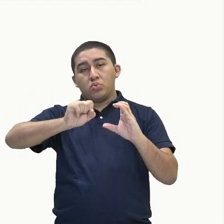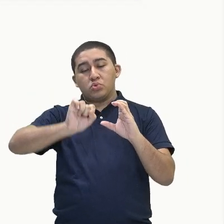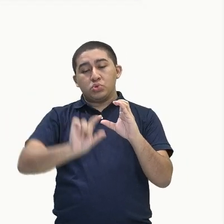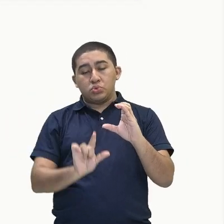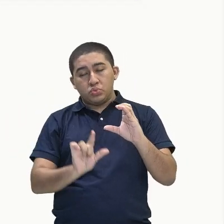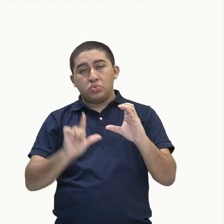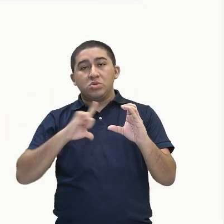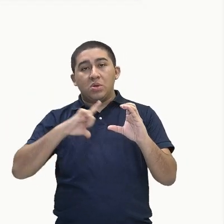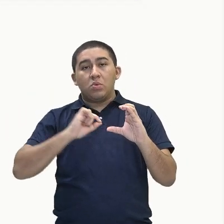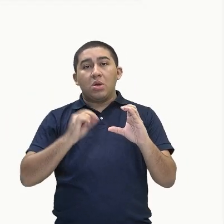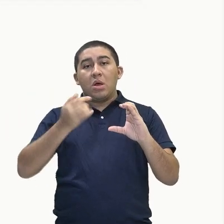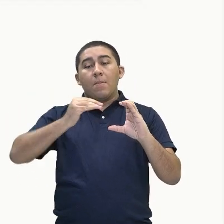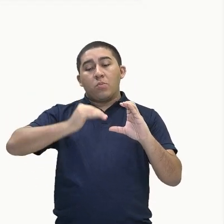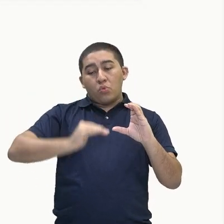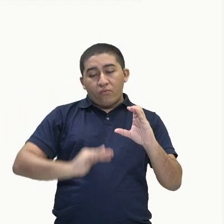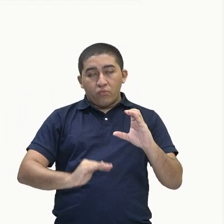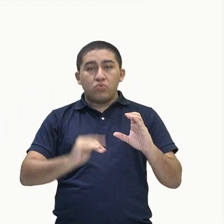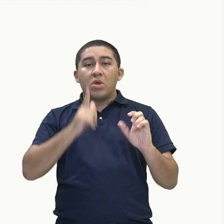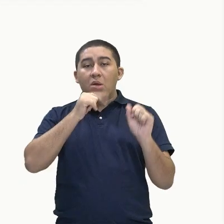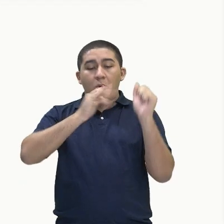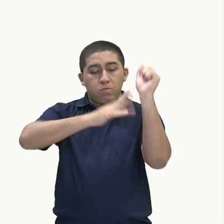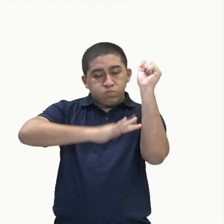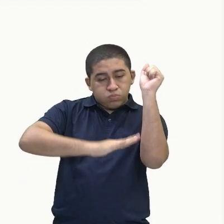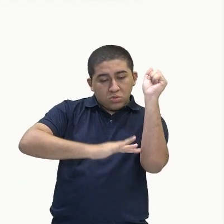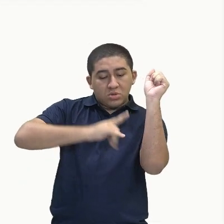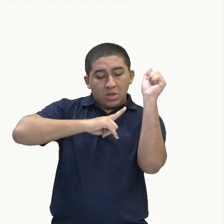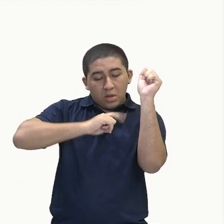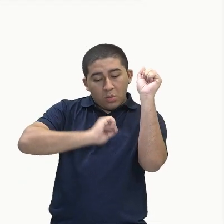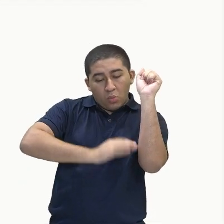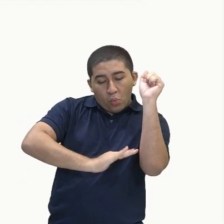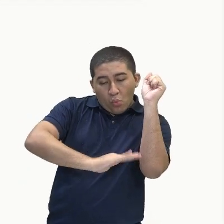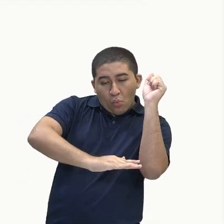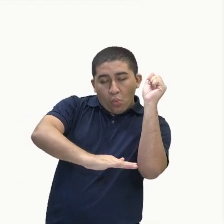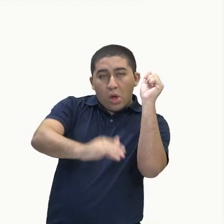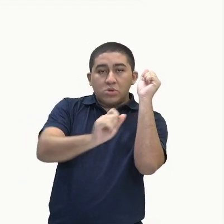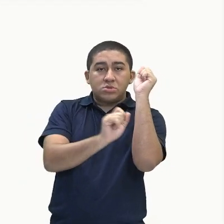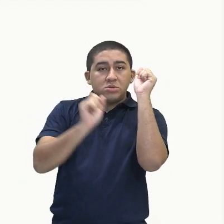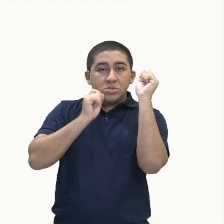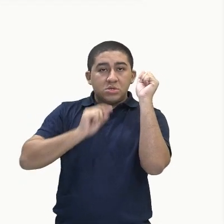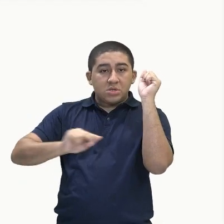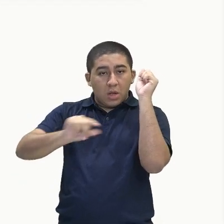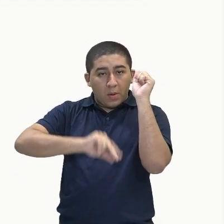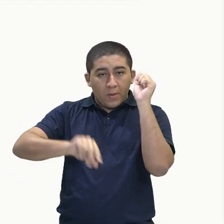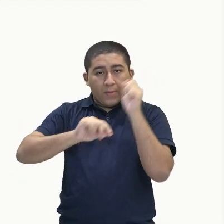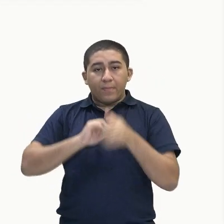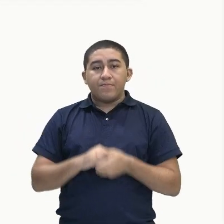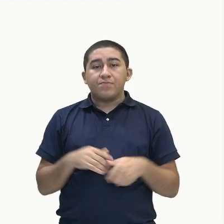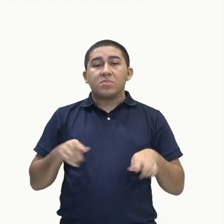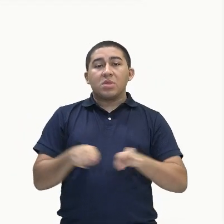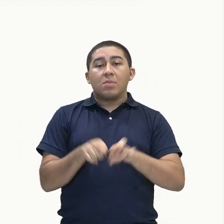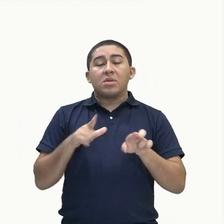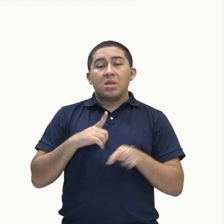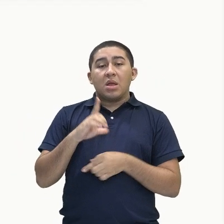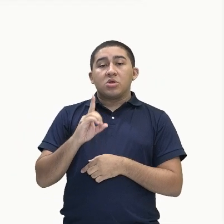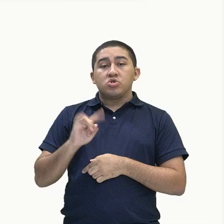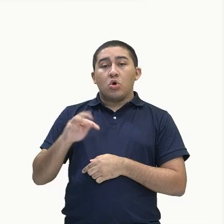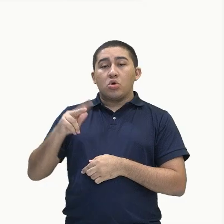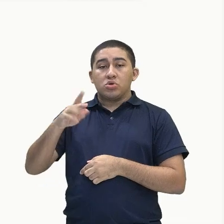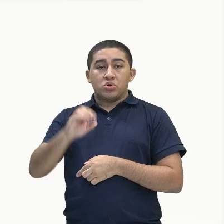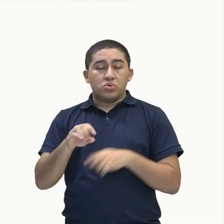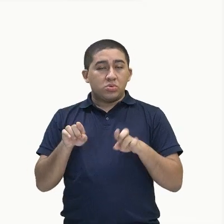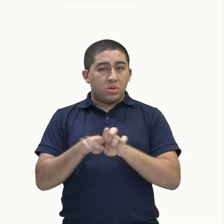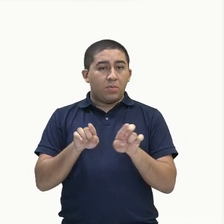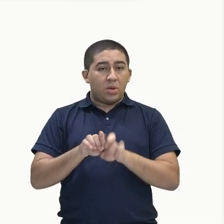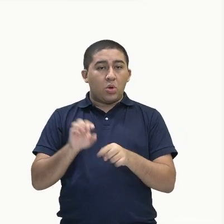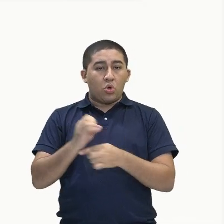nas profundezas e é carregado por essas correntes. Nós temos também aí o transporte de oxigênio, de dióxido de carbono